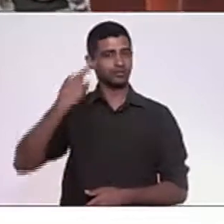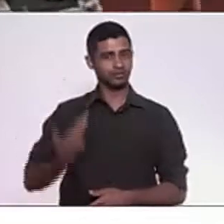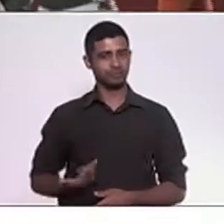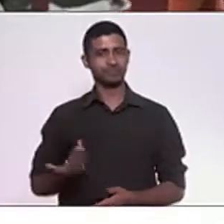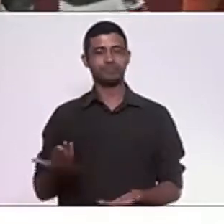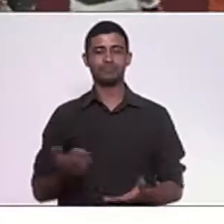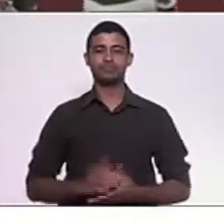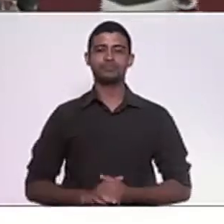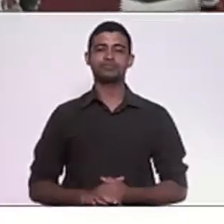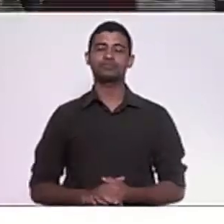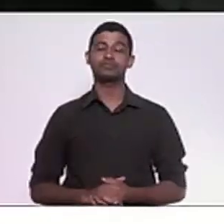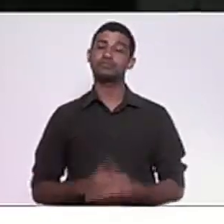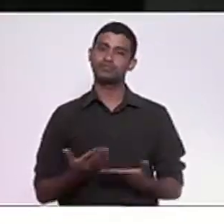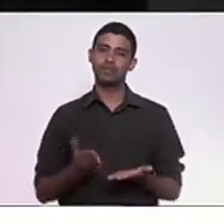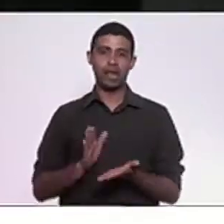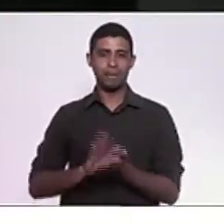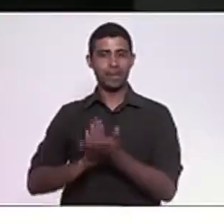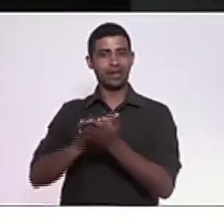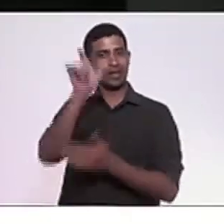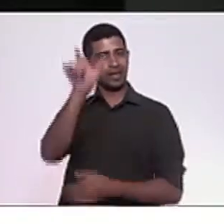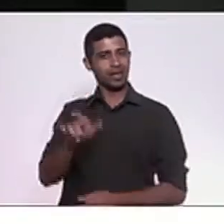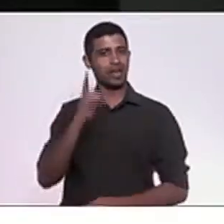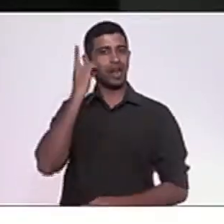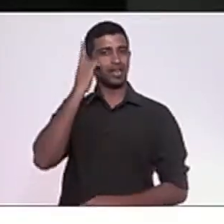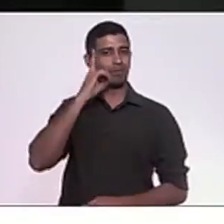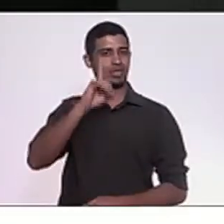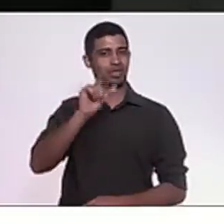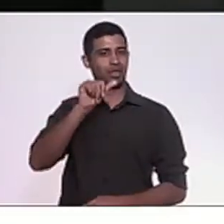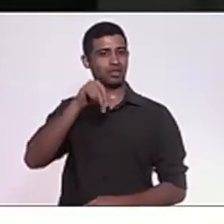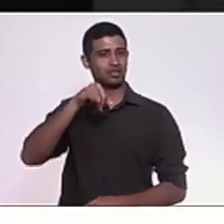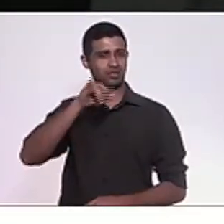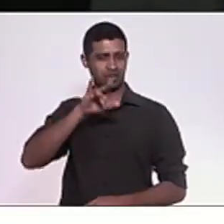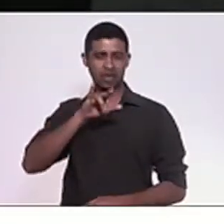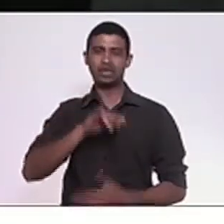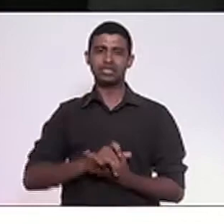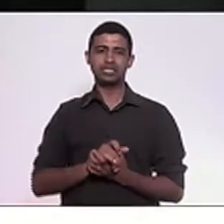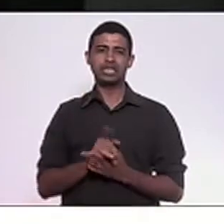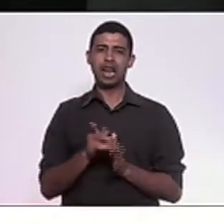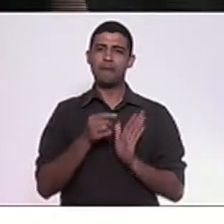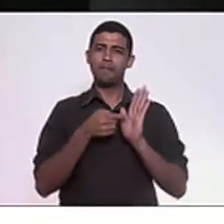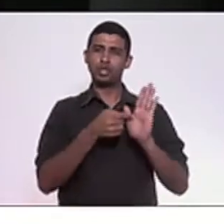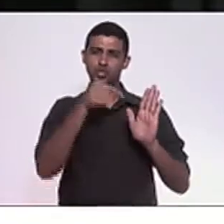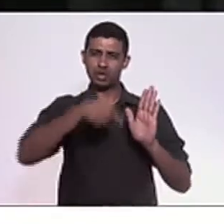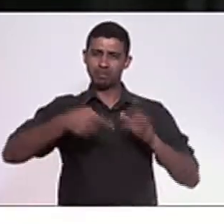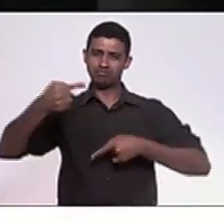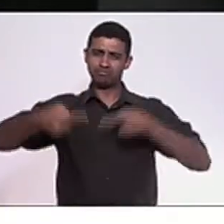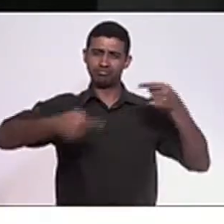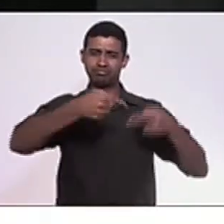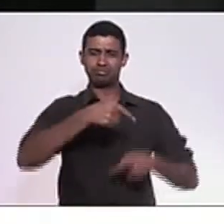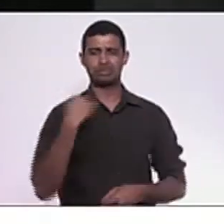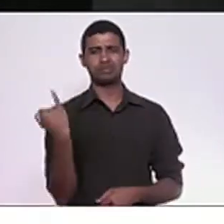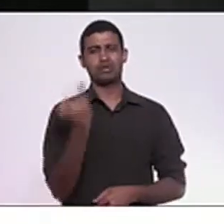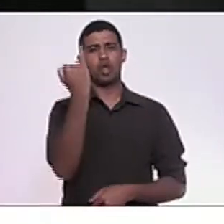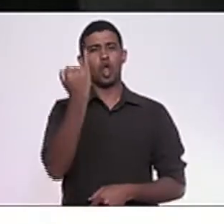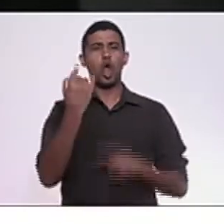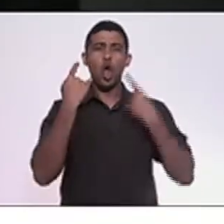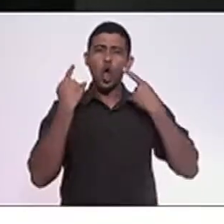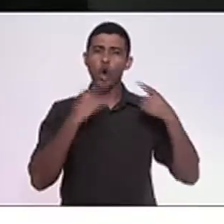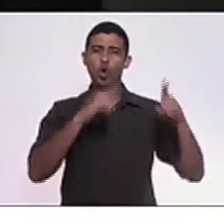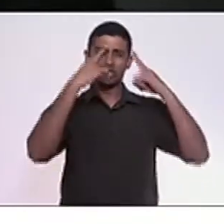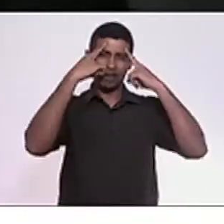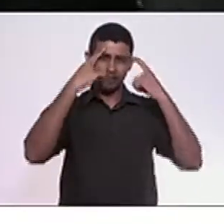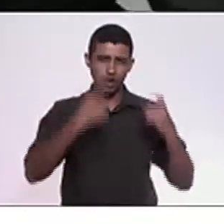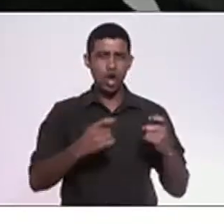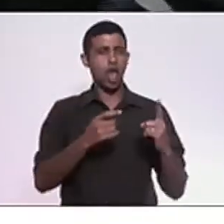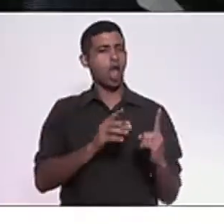Bom, para parabenizar a deputada Dani Monteiro, que trouxe a essa casa um debate fundamental sobre a violência sexual